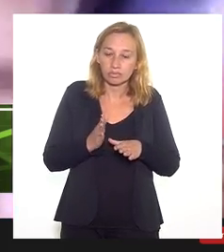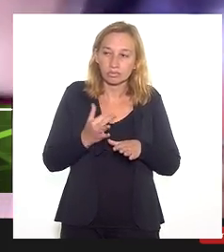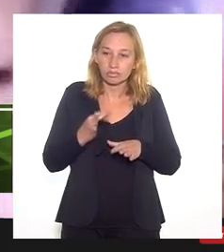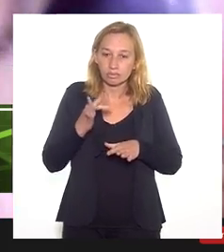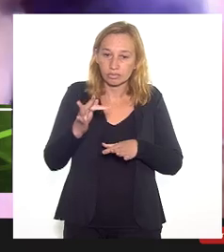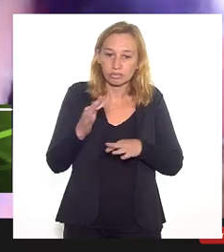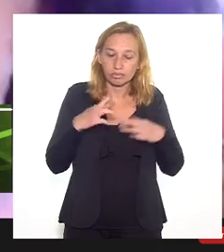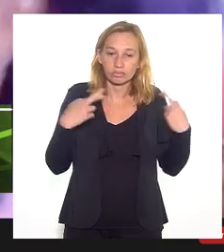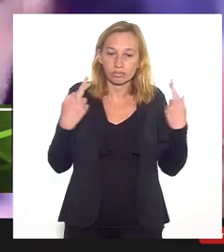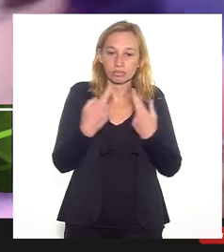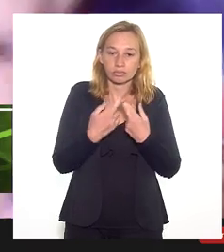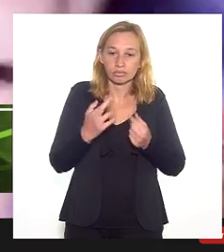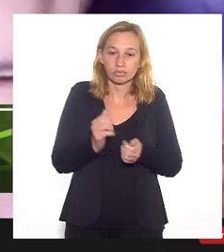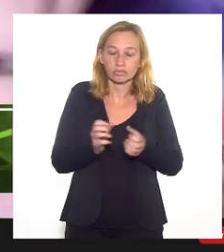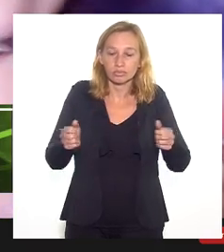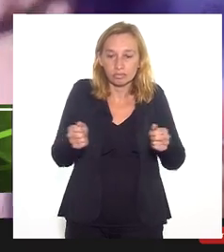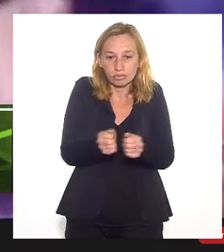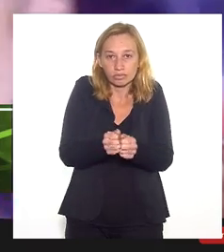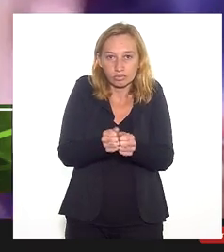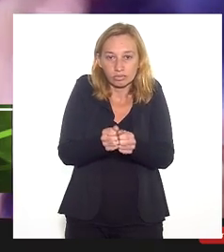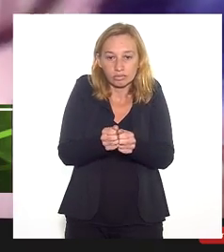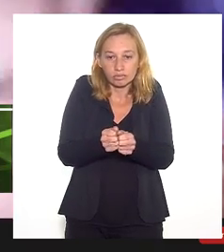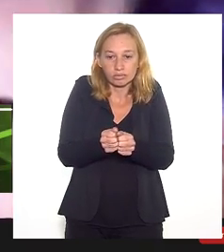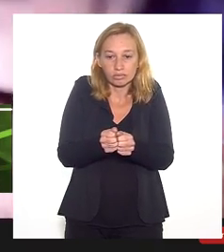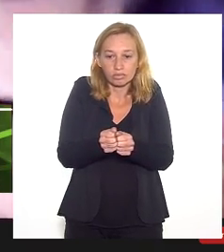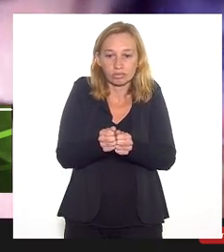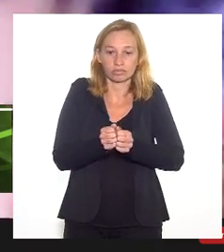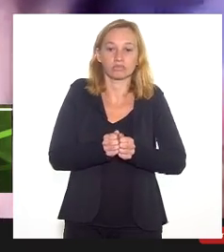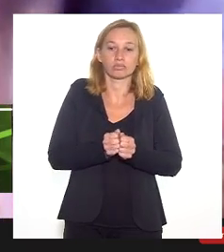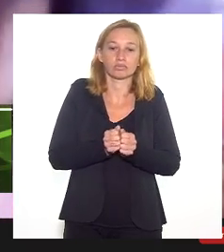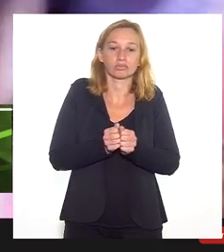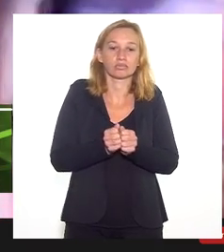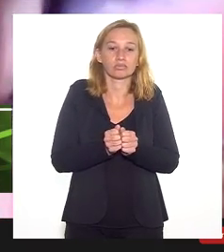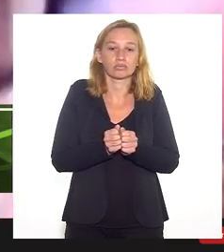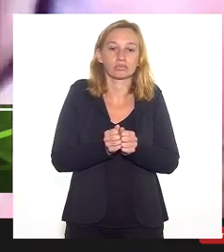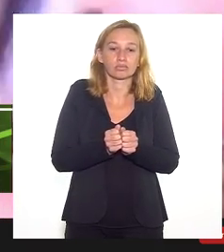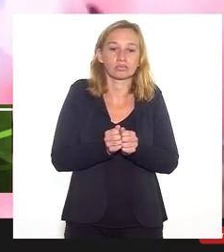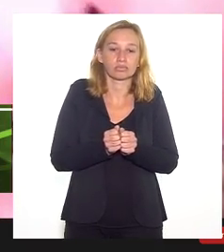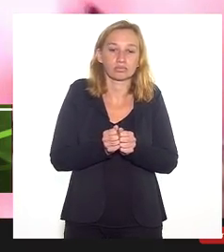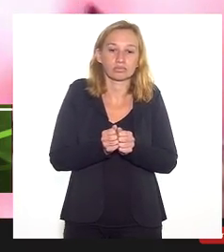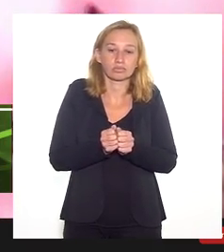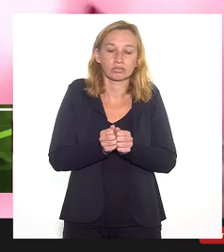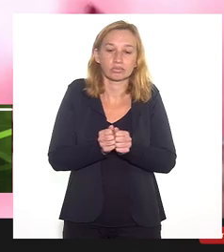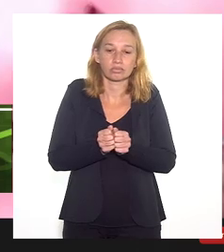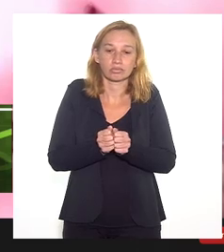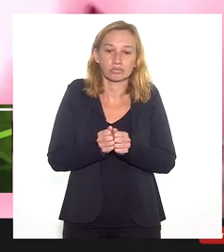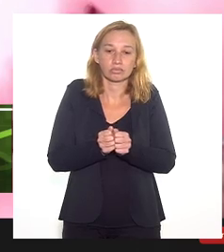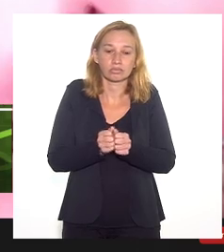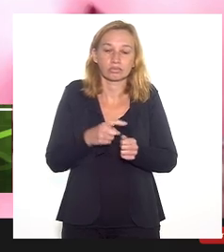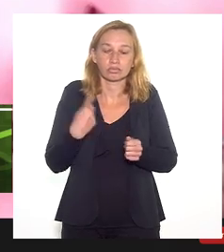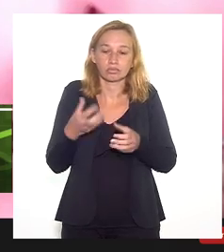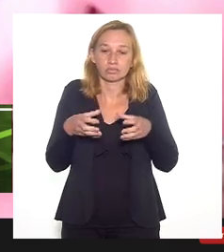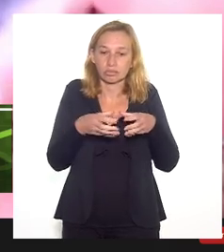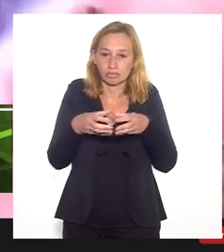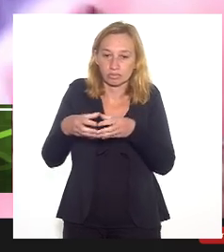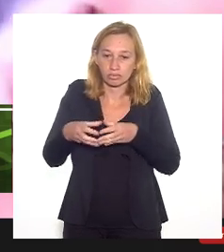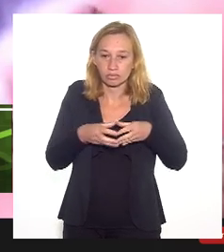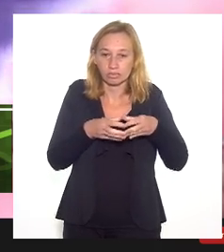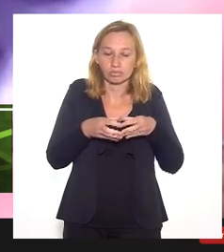uma audiência conjunta das das das das nossas comissões